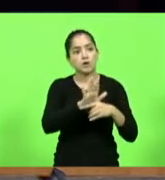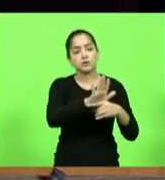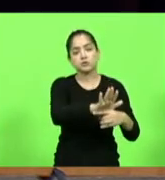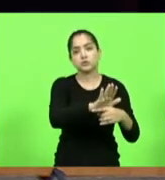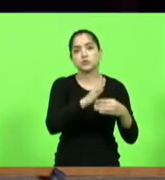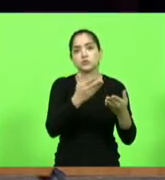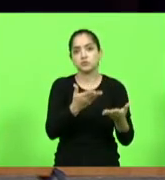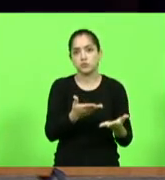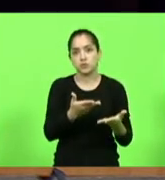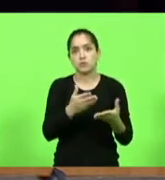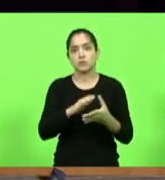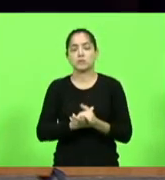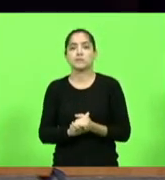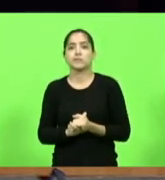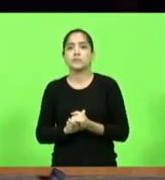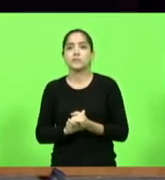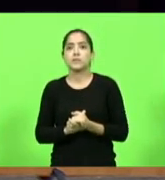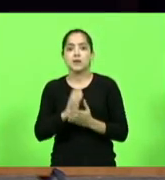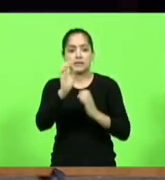Eletrosul,